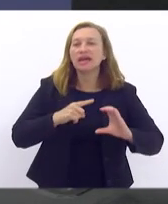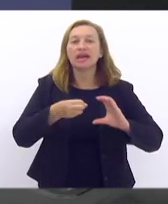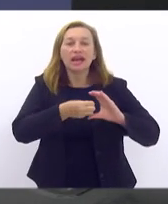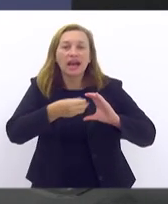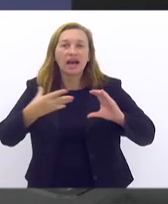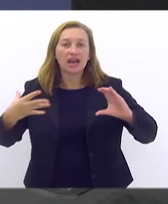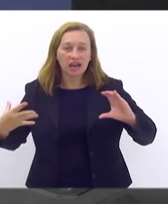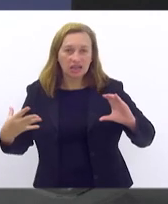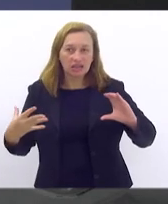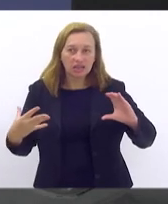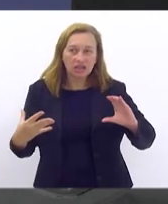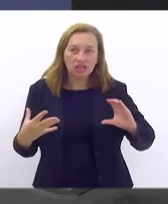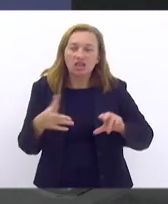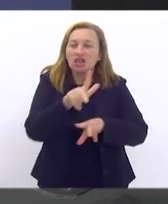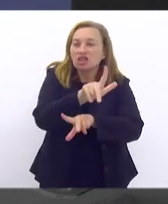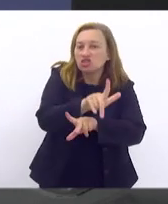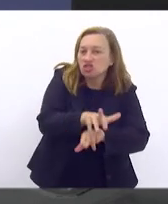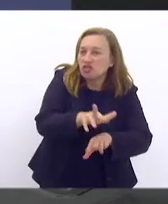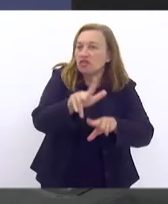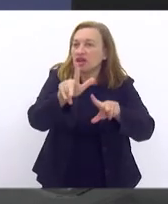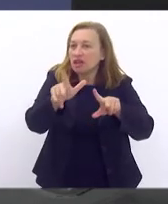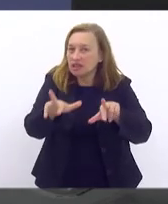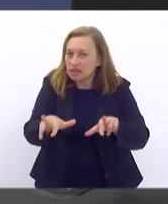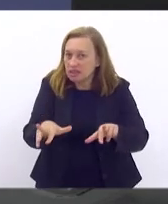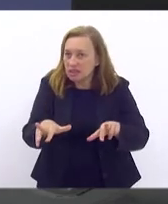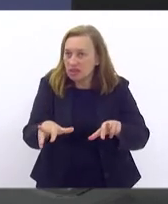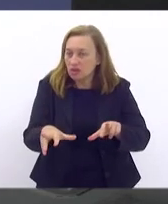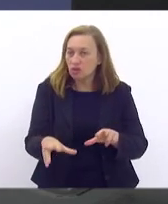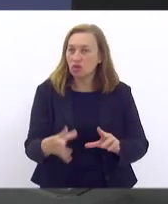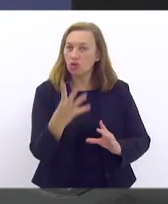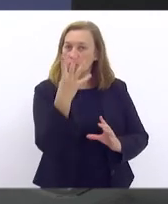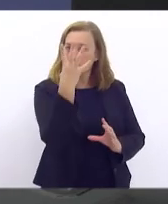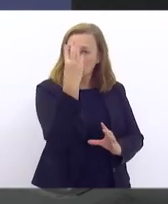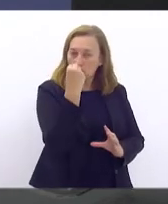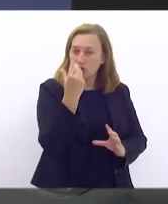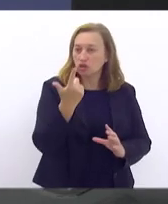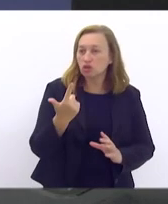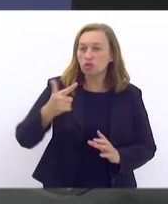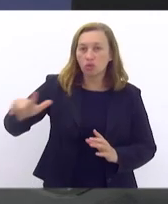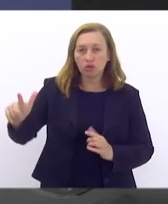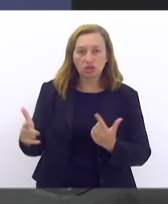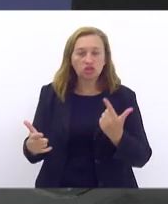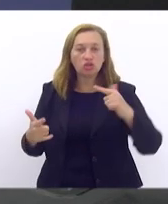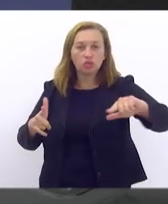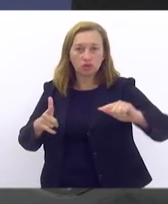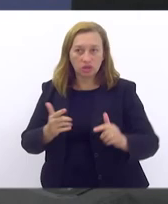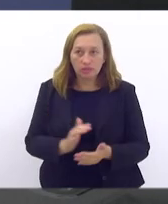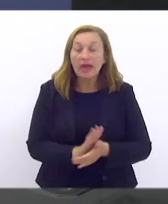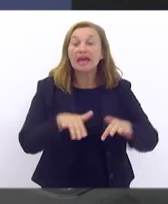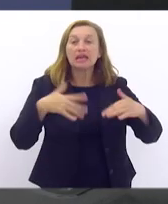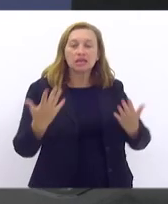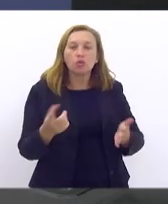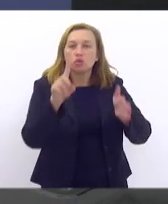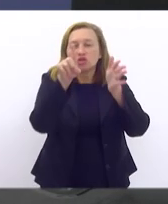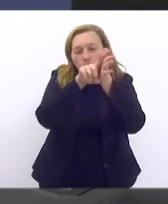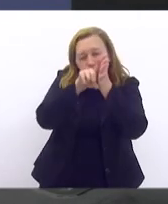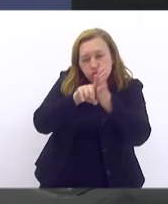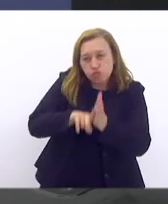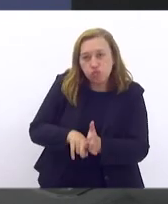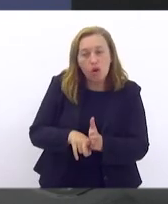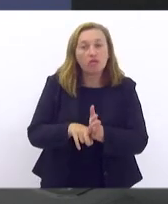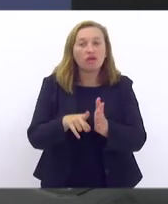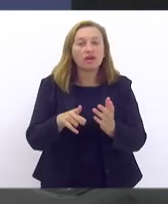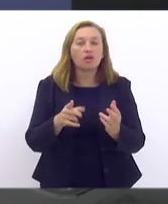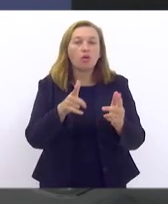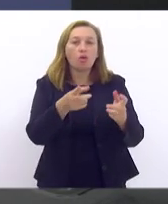características que diferenciem uma das outras. Então, quando a gente analisa, a gente vai